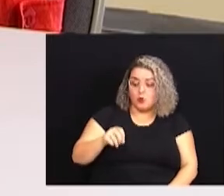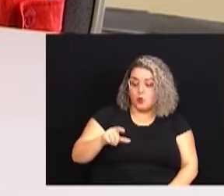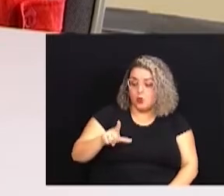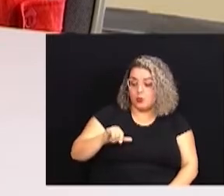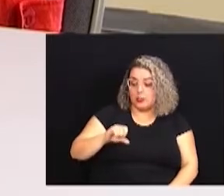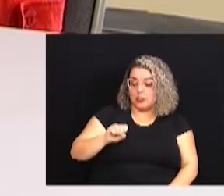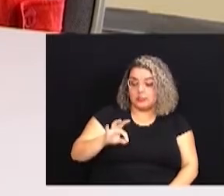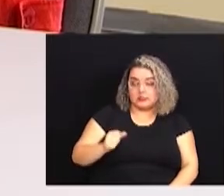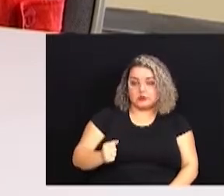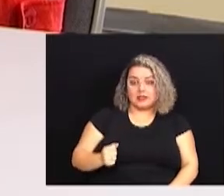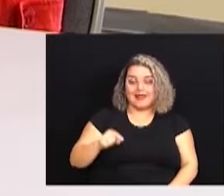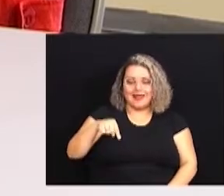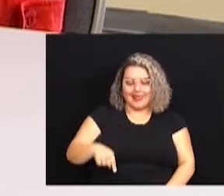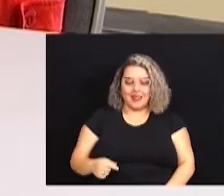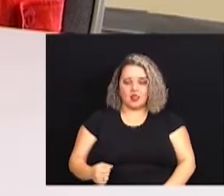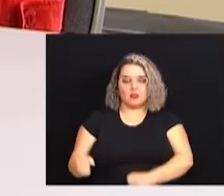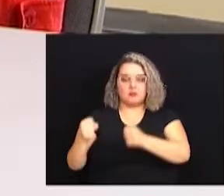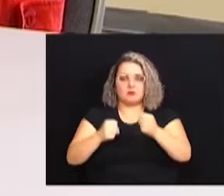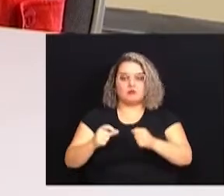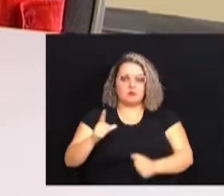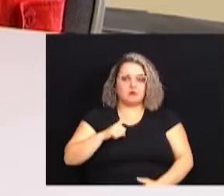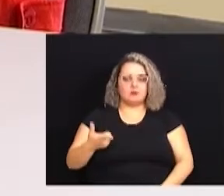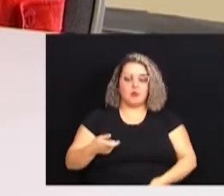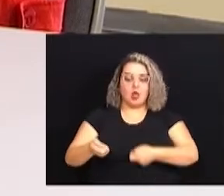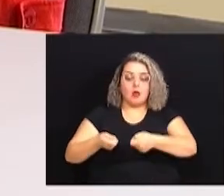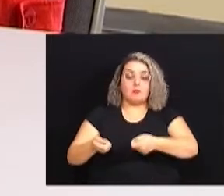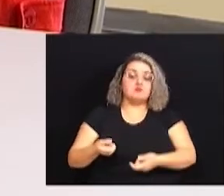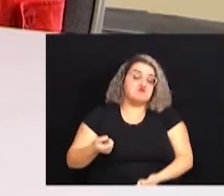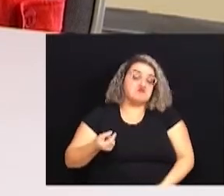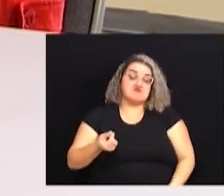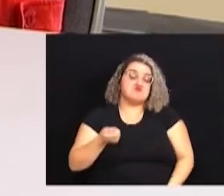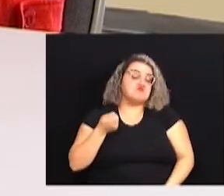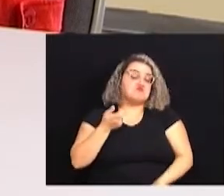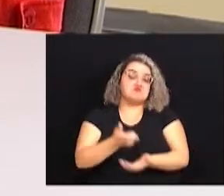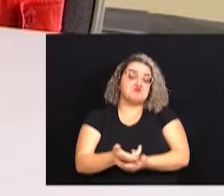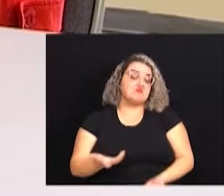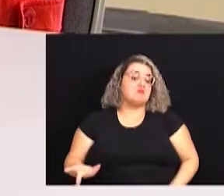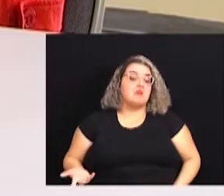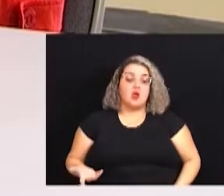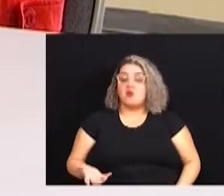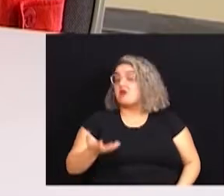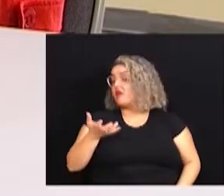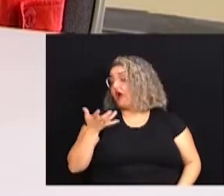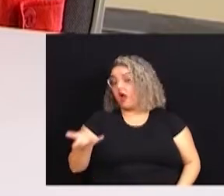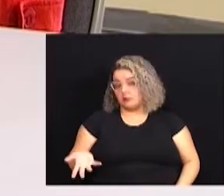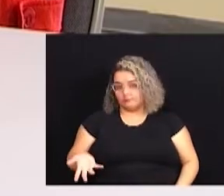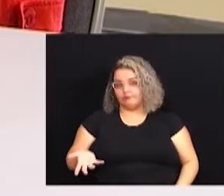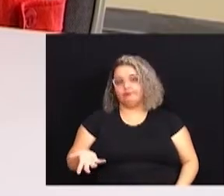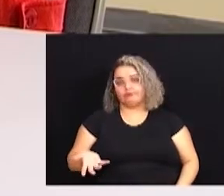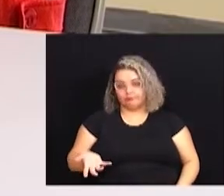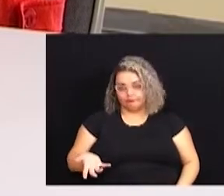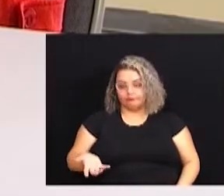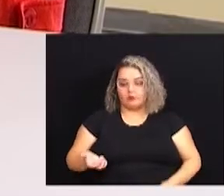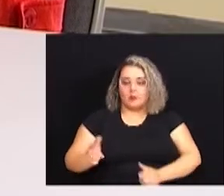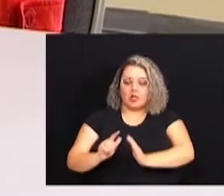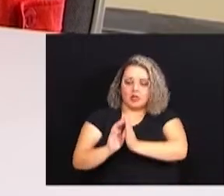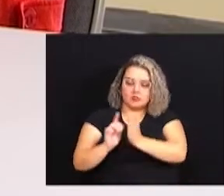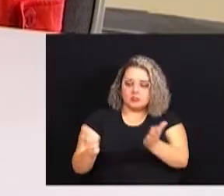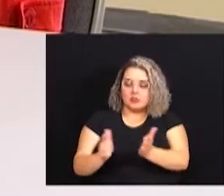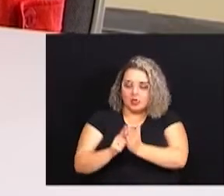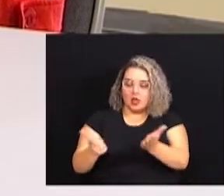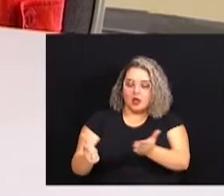um poder muito grande de estabelecer preço. Então, essa é uma questão também interessante no caso desse mercado de álbum de